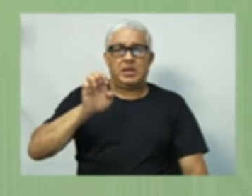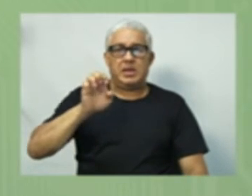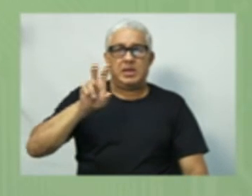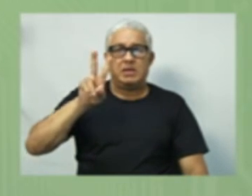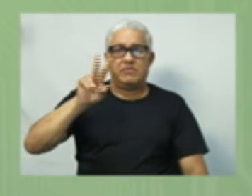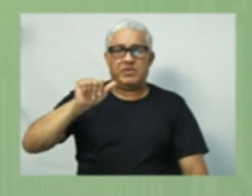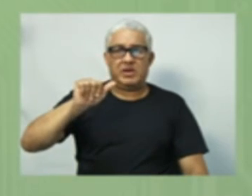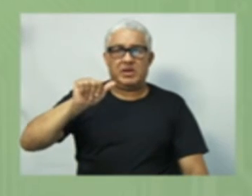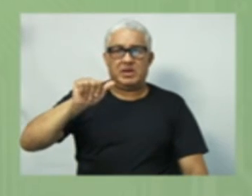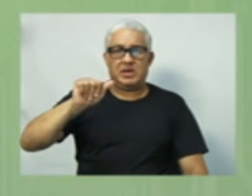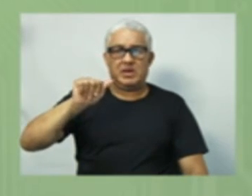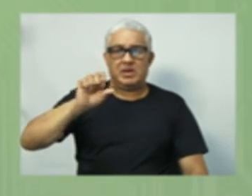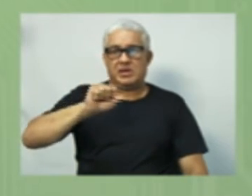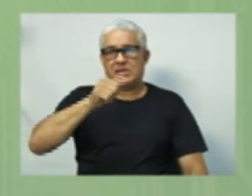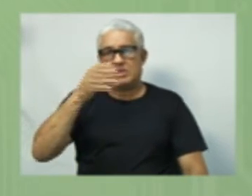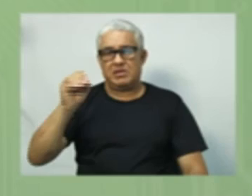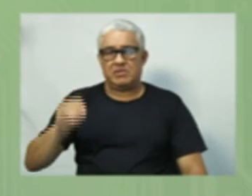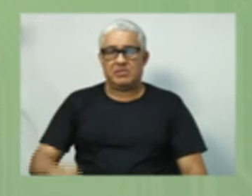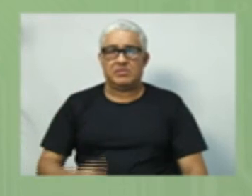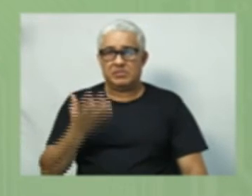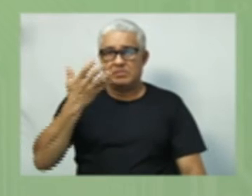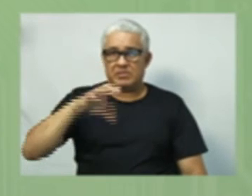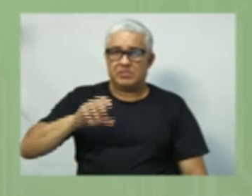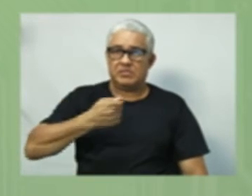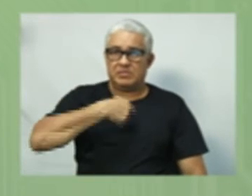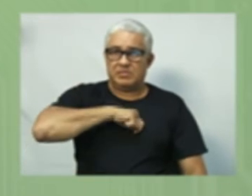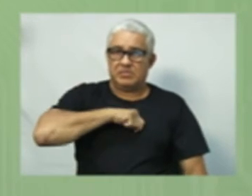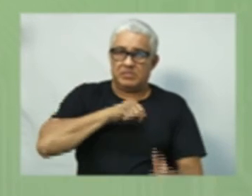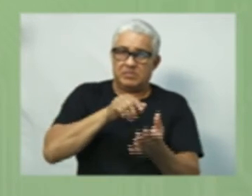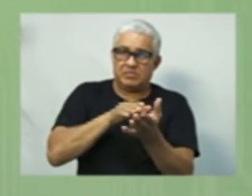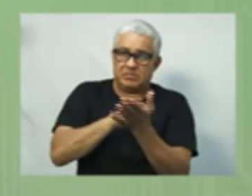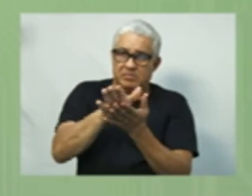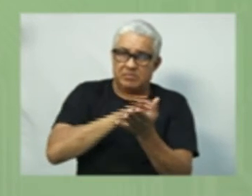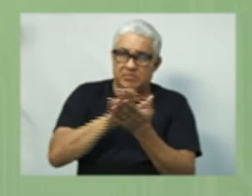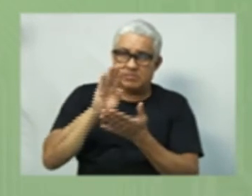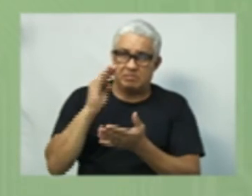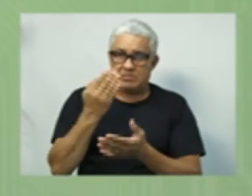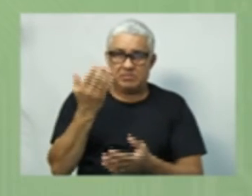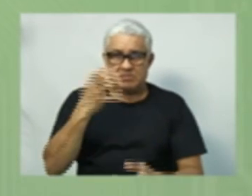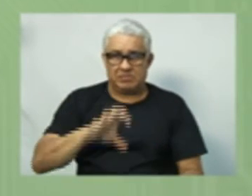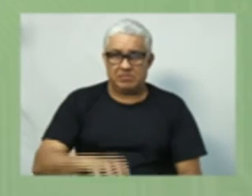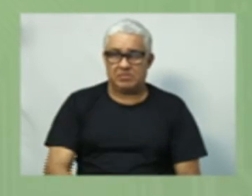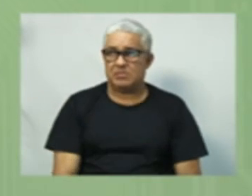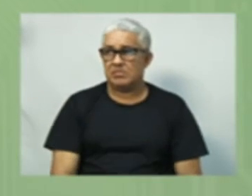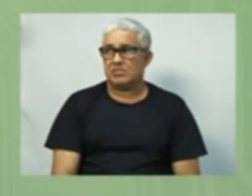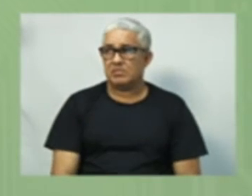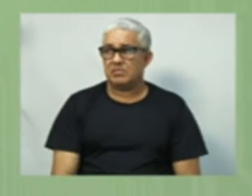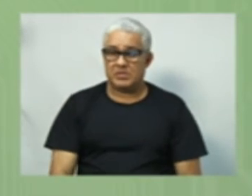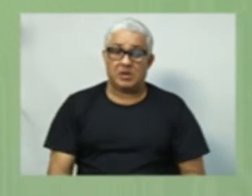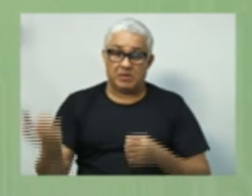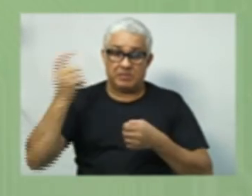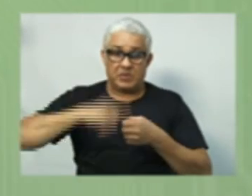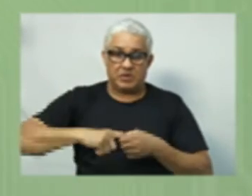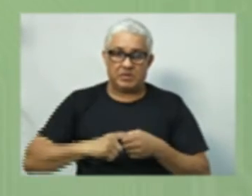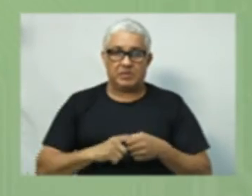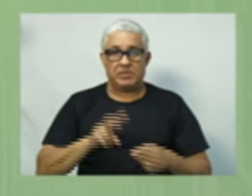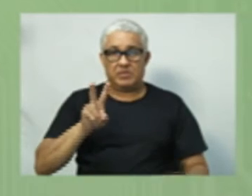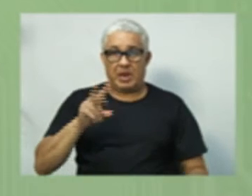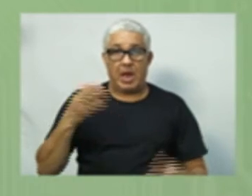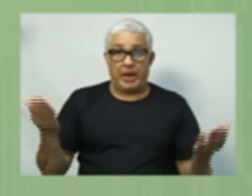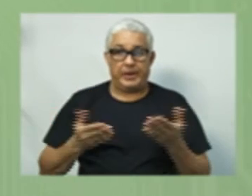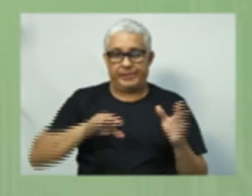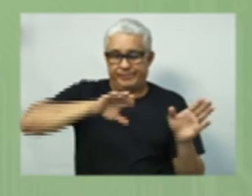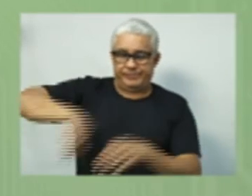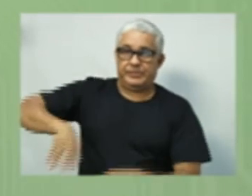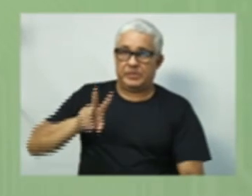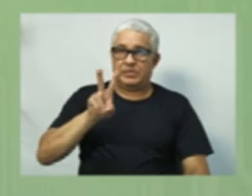Ele não quer emitir uma nota fiscal. Isso é evasão. Portanto, vamos voltar aqui. Eu sou o Vitor, né? Deixa eu me preparar